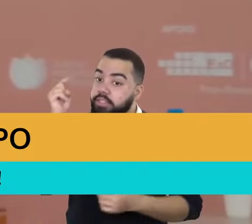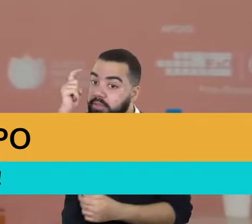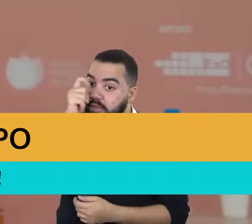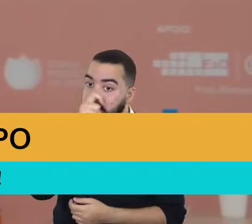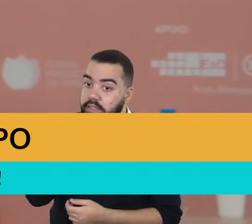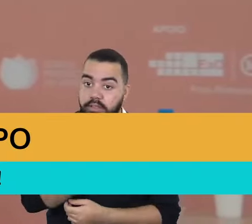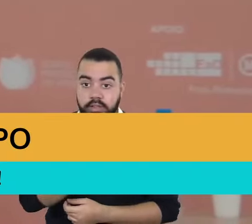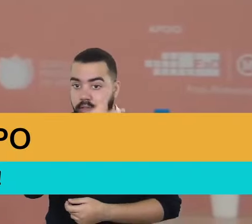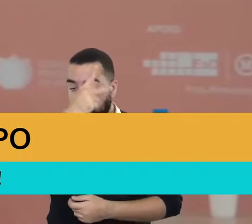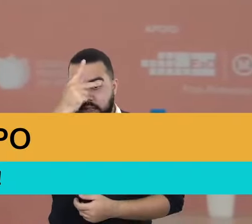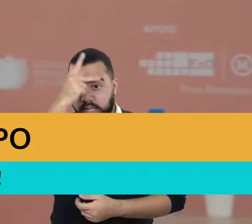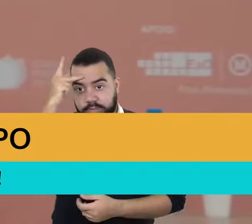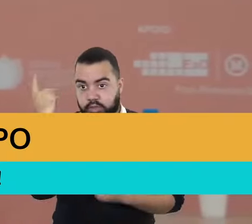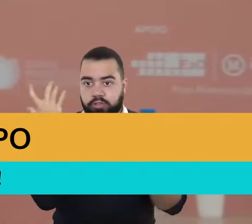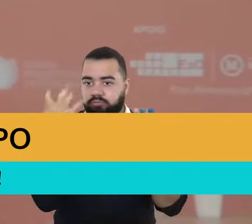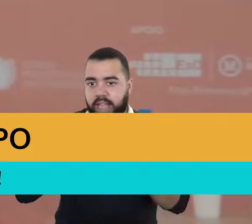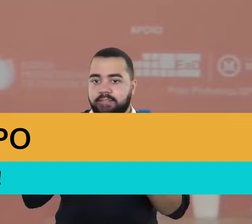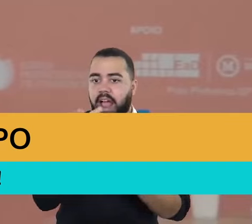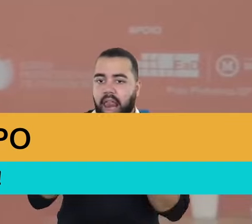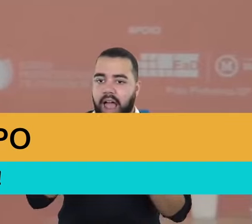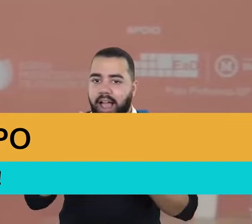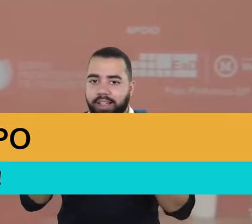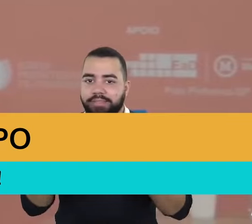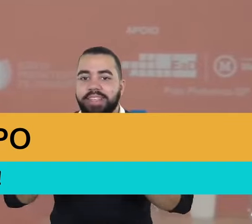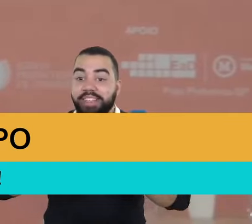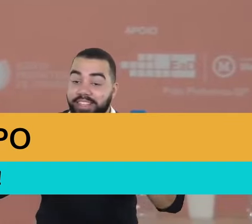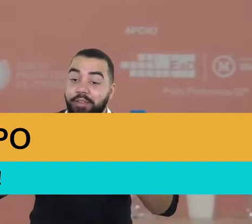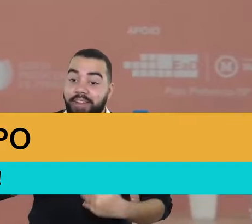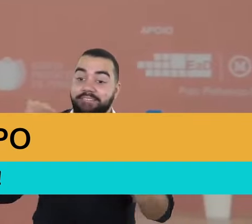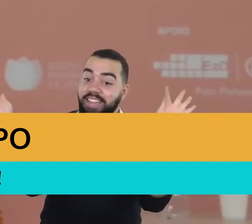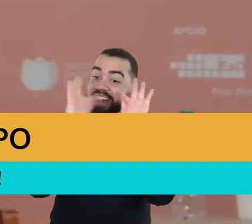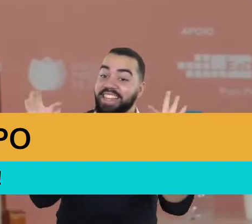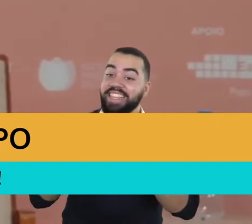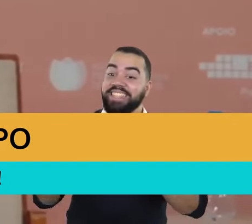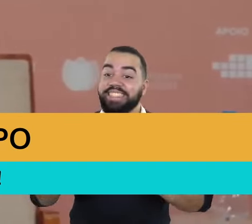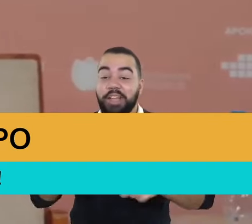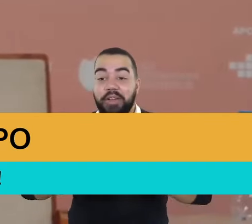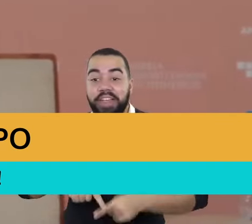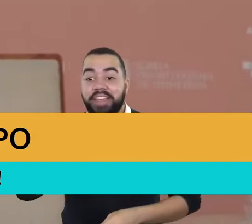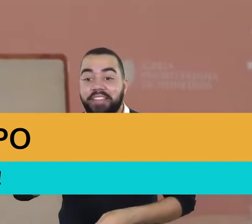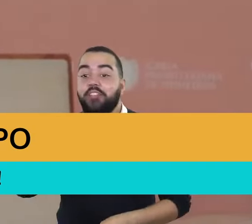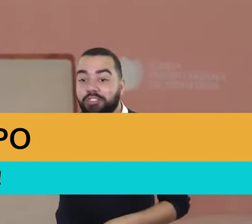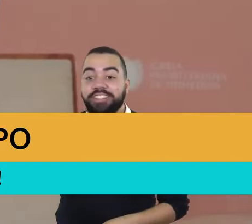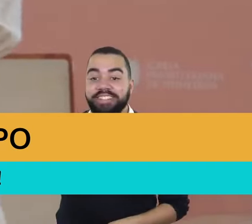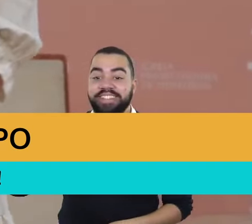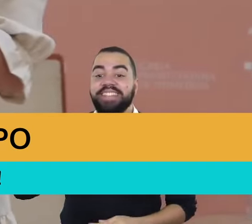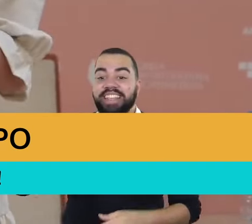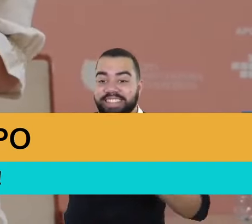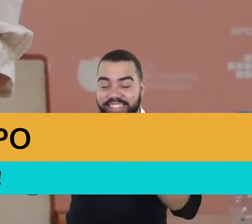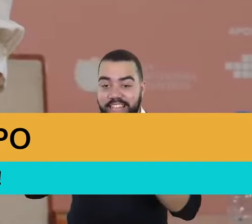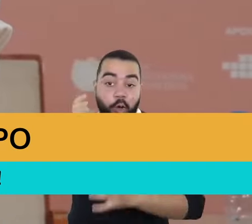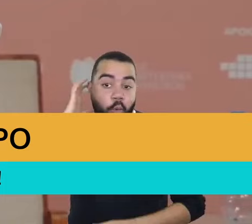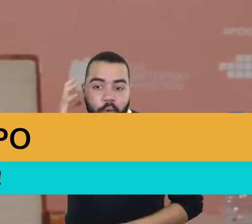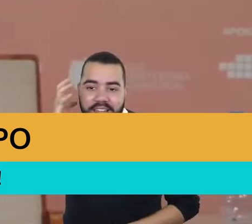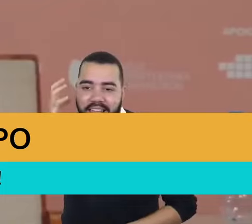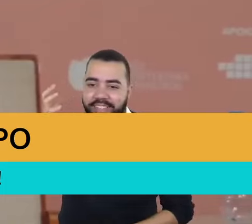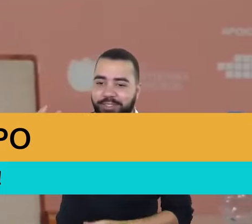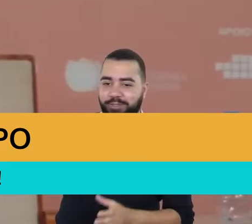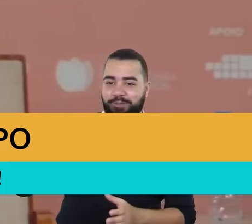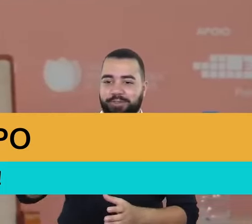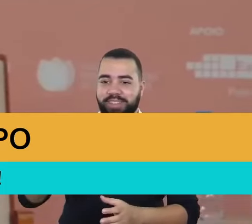na igreja, né? E eu estou muito feliz de vocês fazerem esse congresso, trazer como pauta e dar voz para a gente. Glória a Deus por